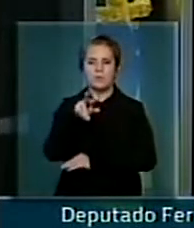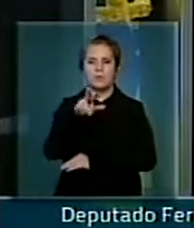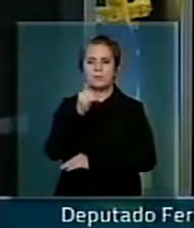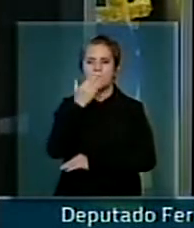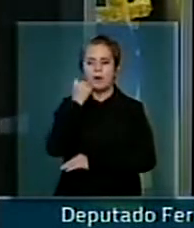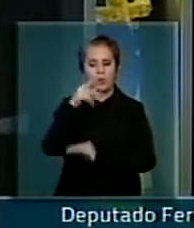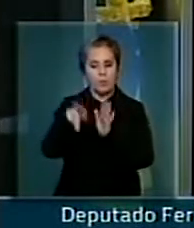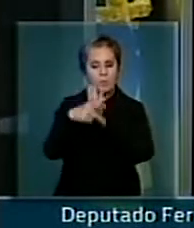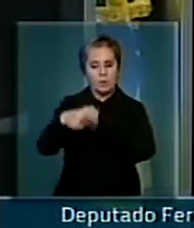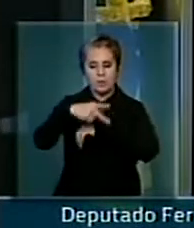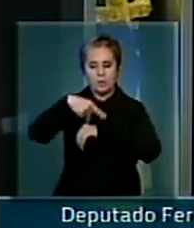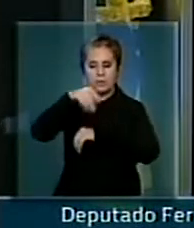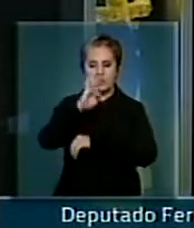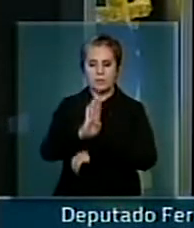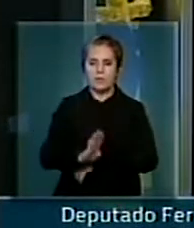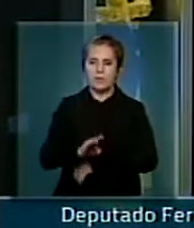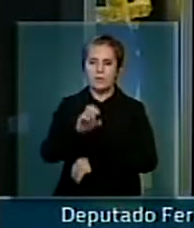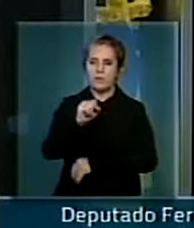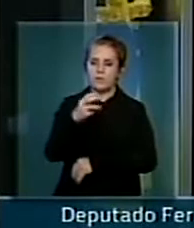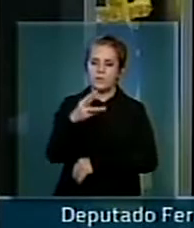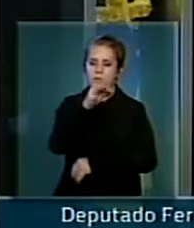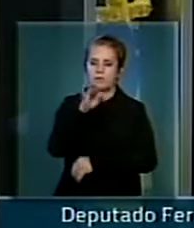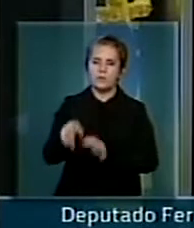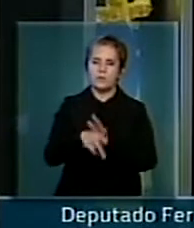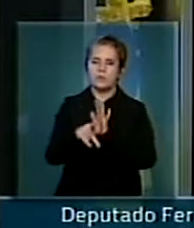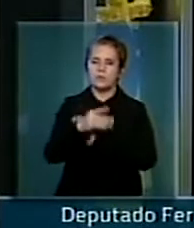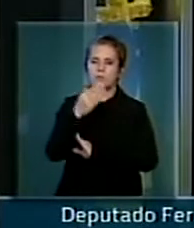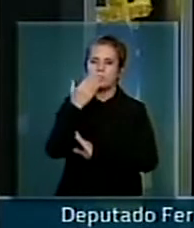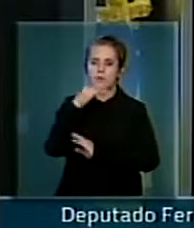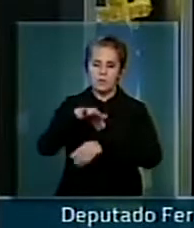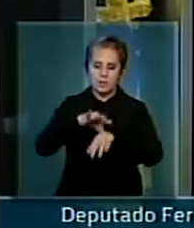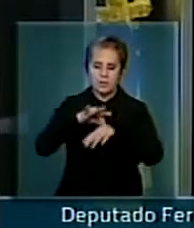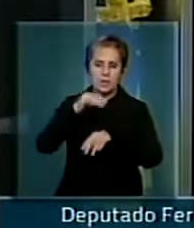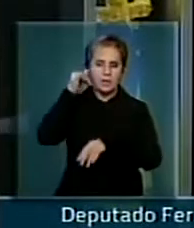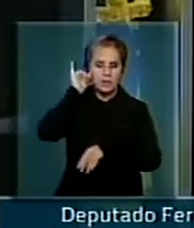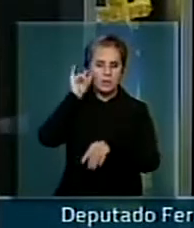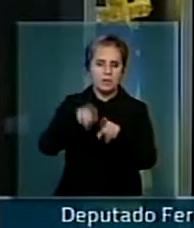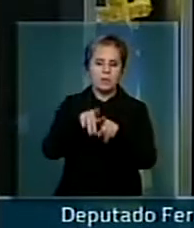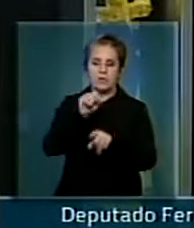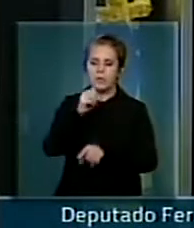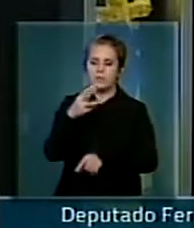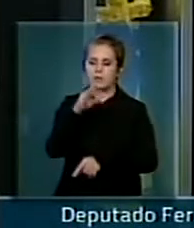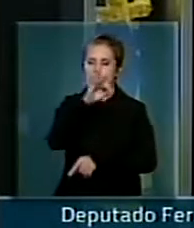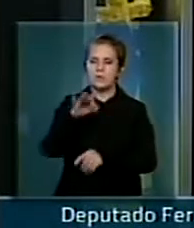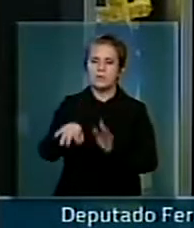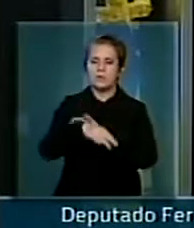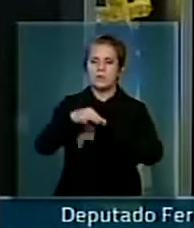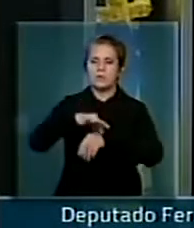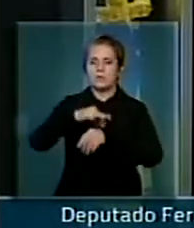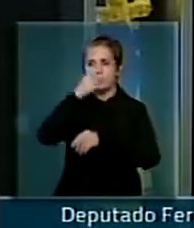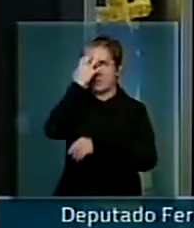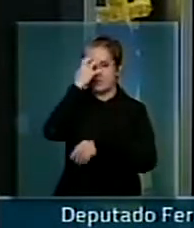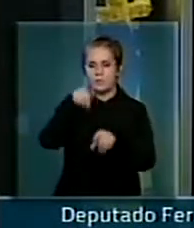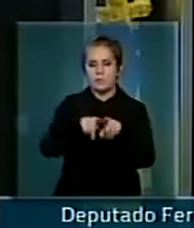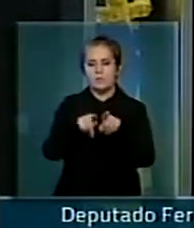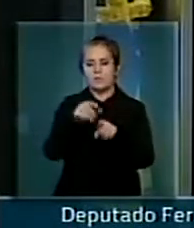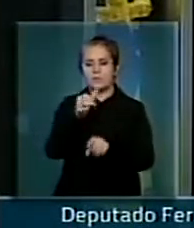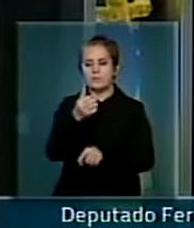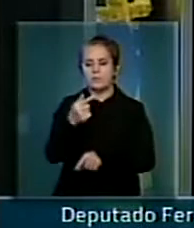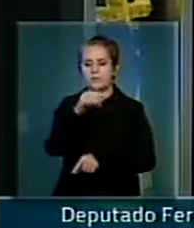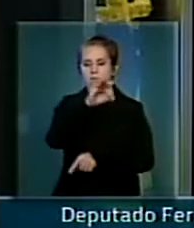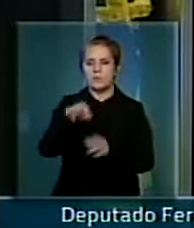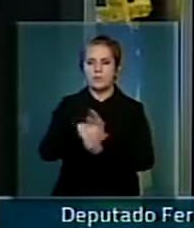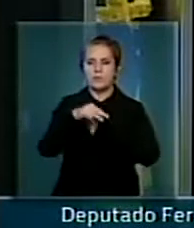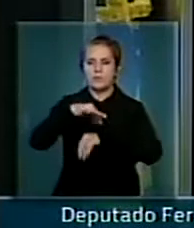consumido internamente, 83% da carne bovina, 81% da carne suína, 67% da carne